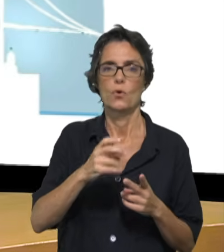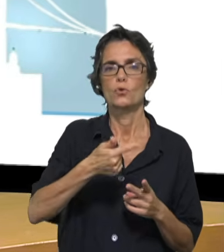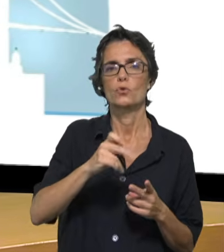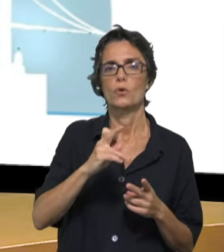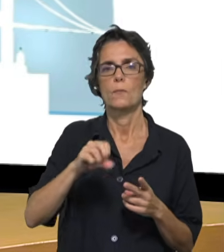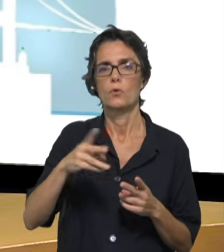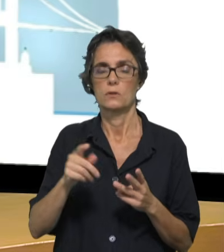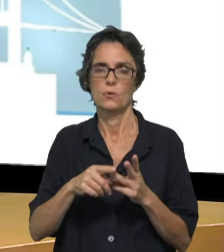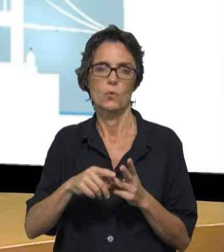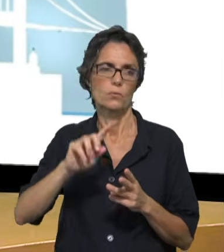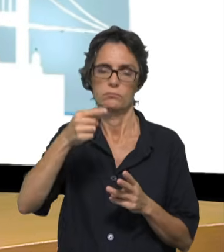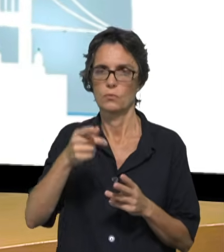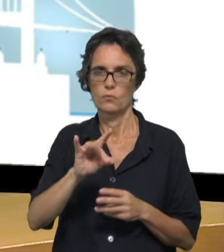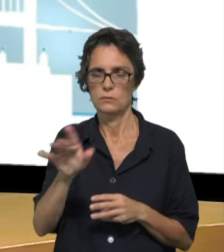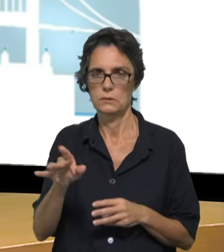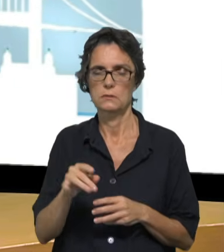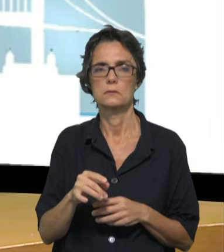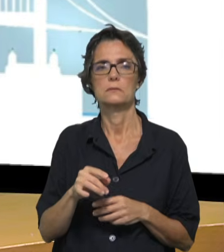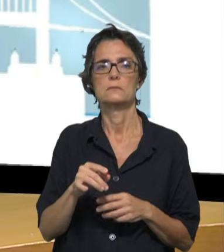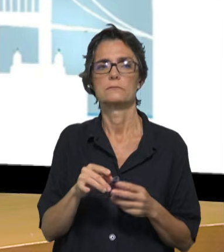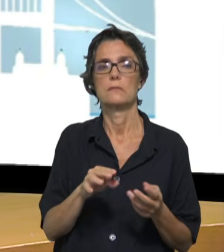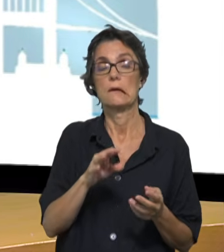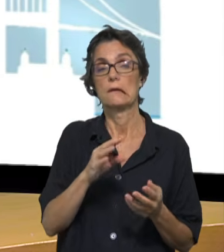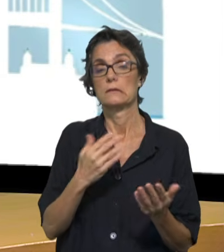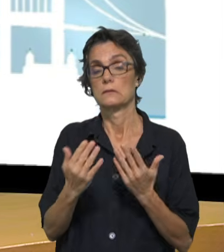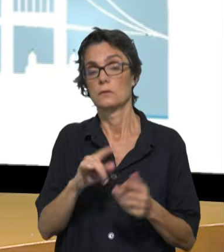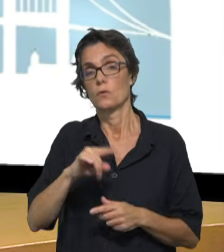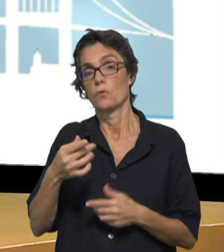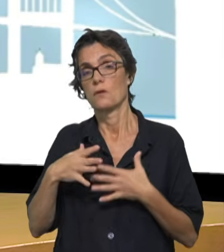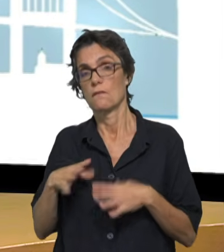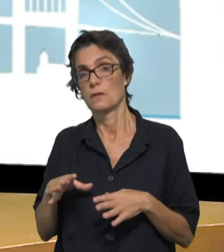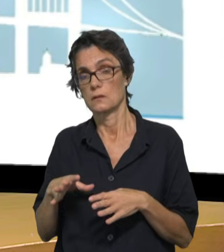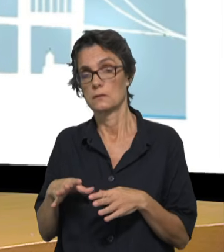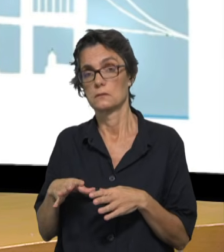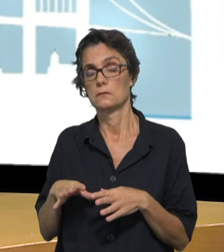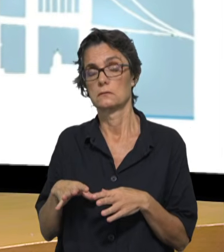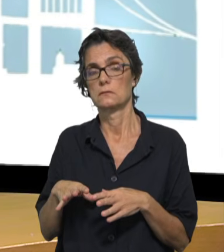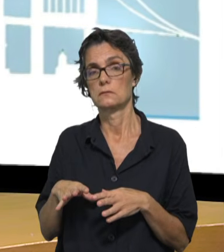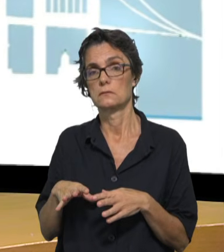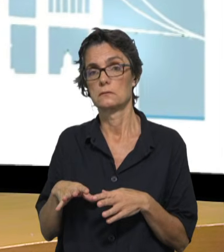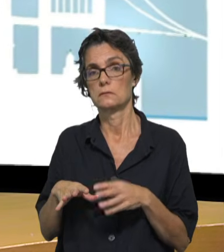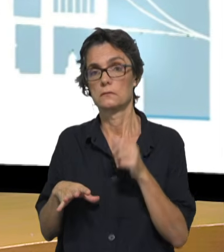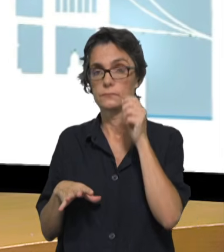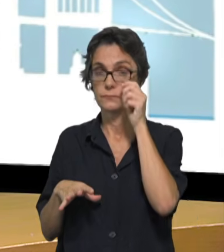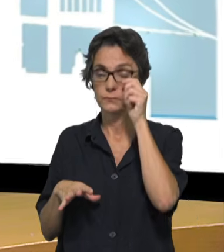de Mar, do que, por exemplo, passarmos férias em